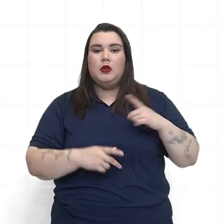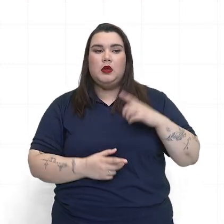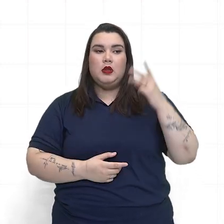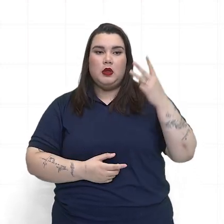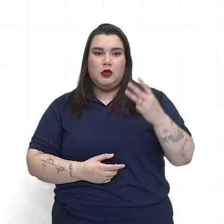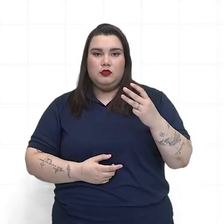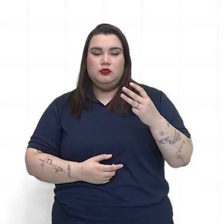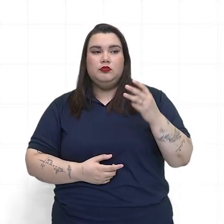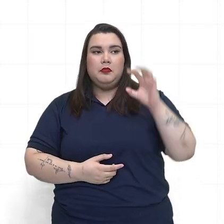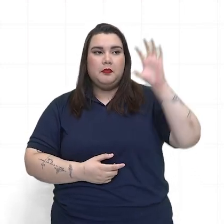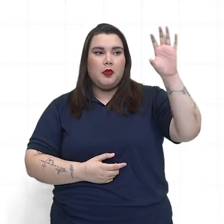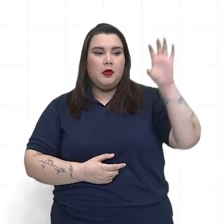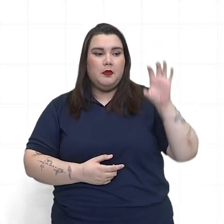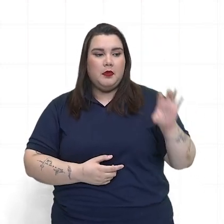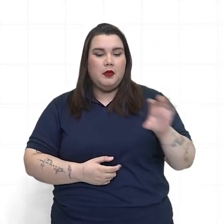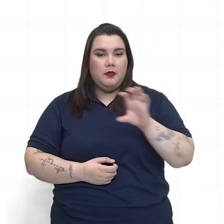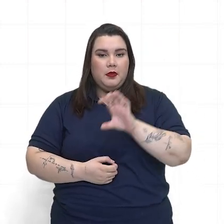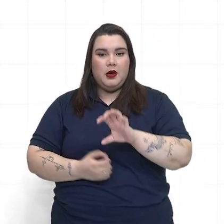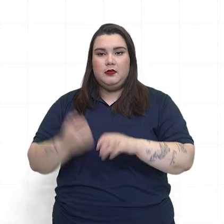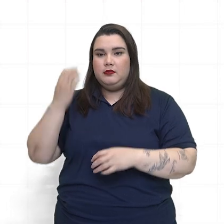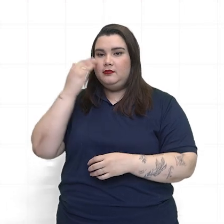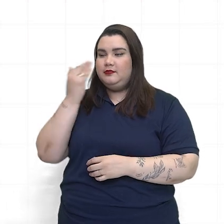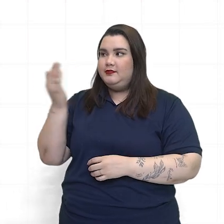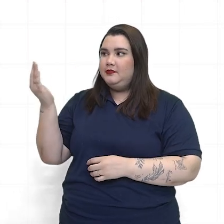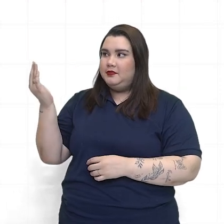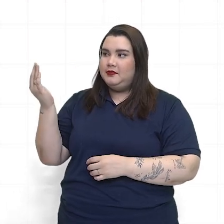aqui, seu irmão,